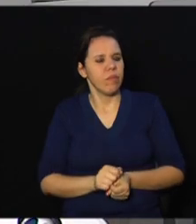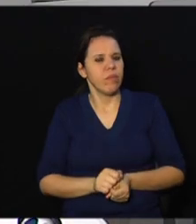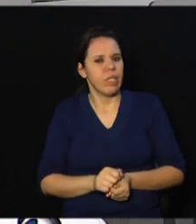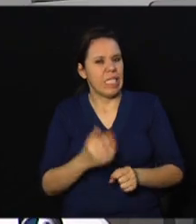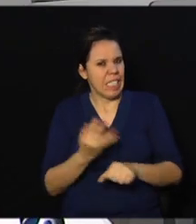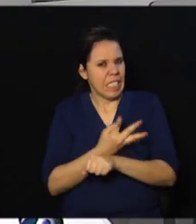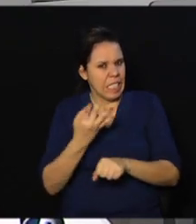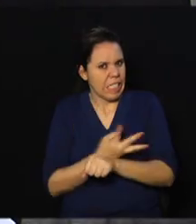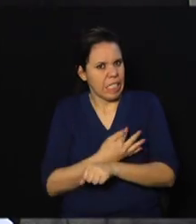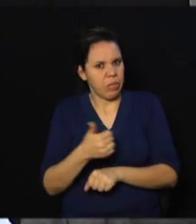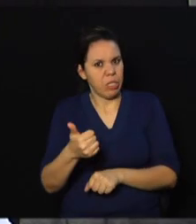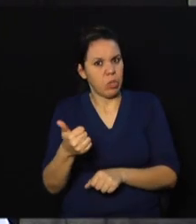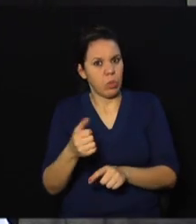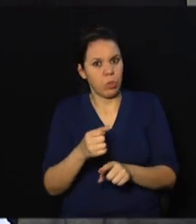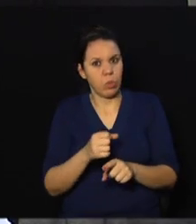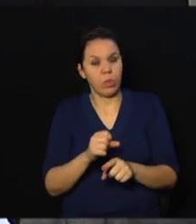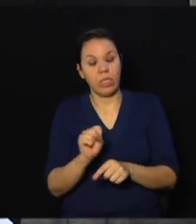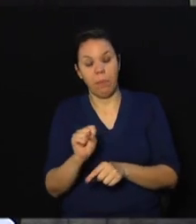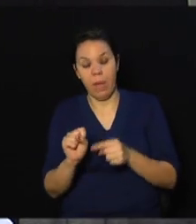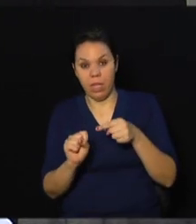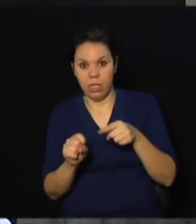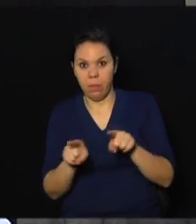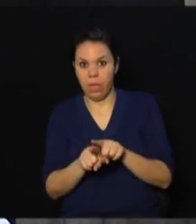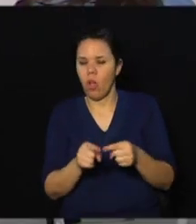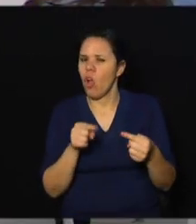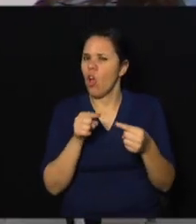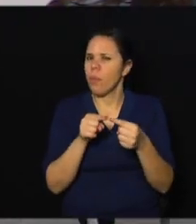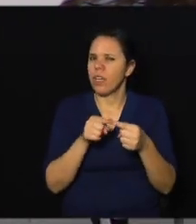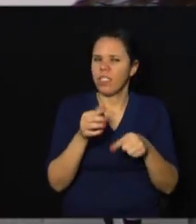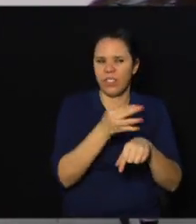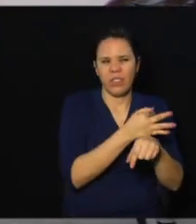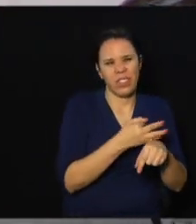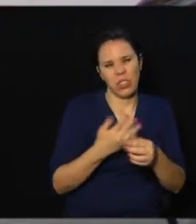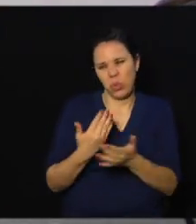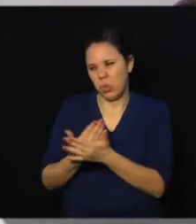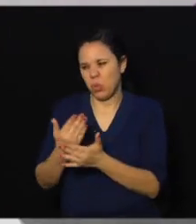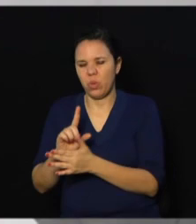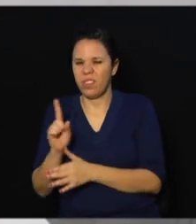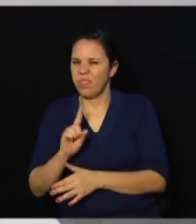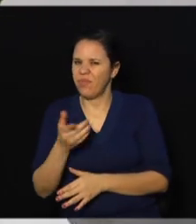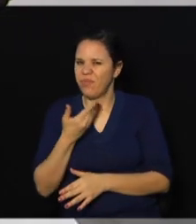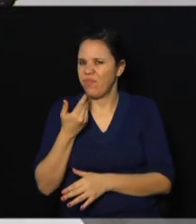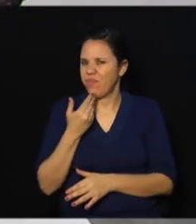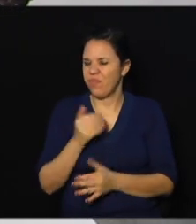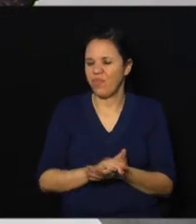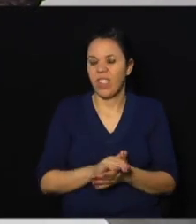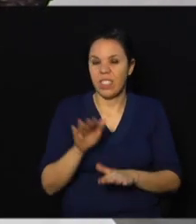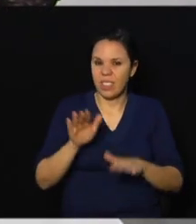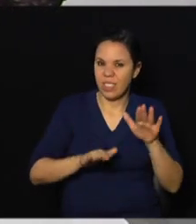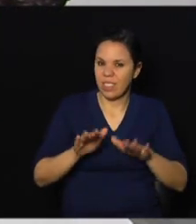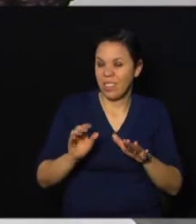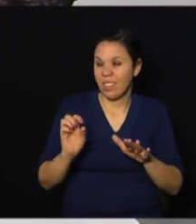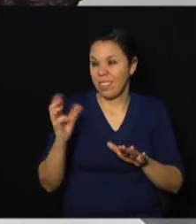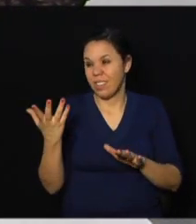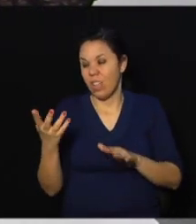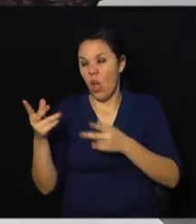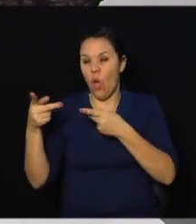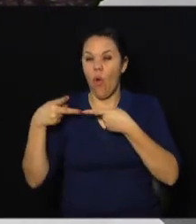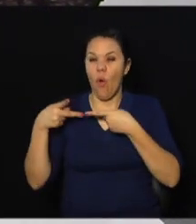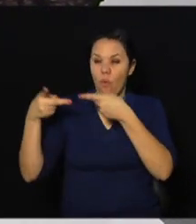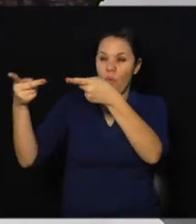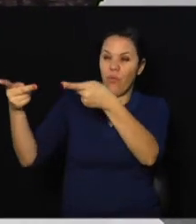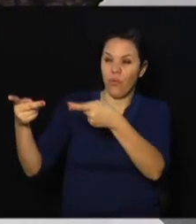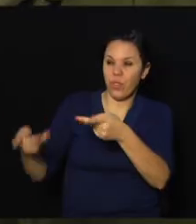conseguir aguentar mais um semestre. Combinar férias e estudos nem sempre é fácil. Às vezes pinta aquele convite